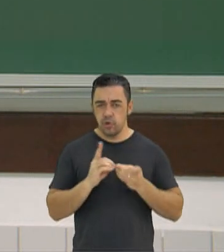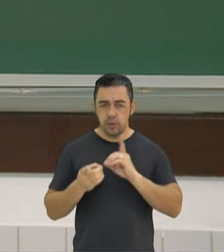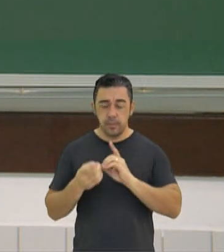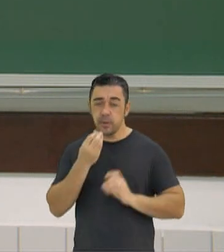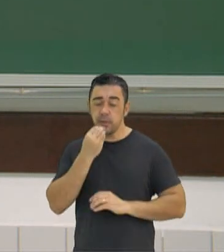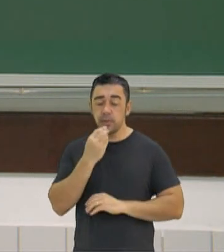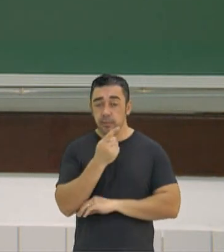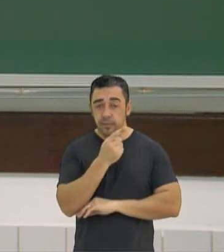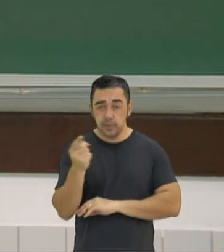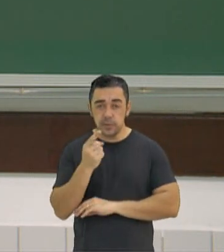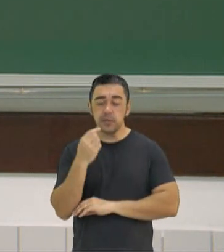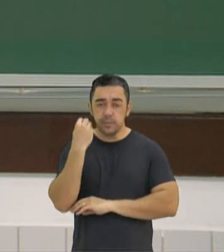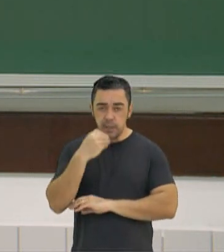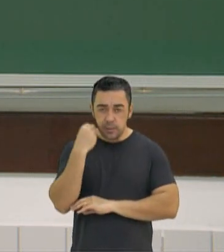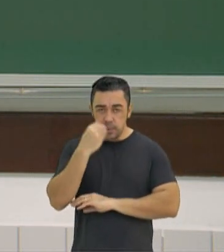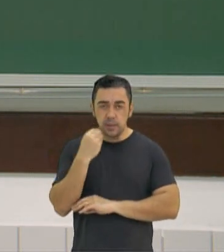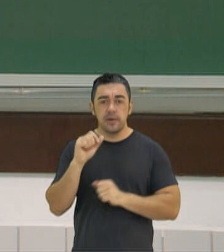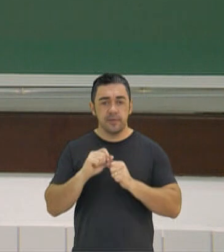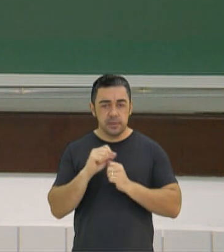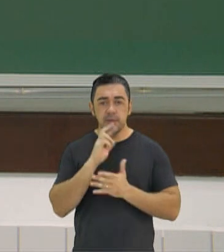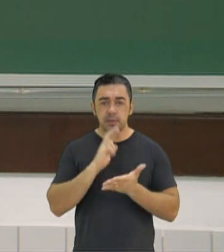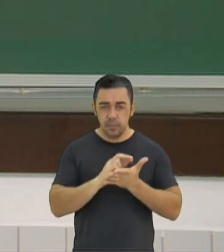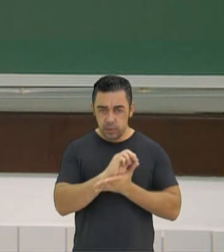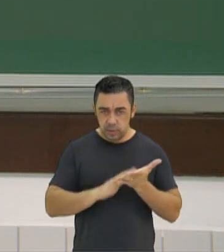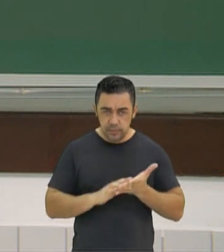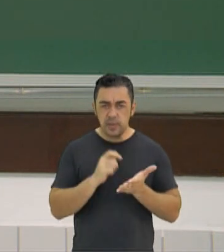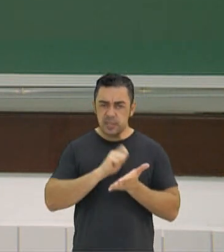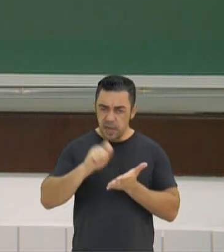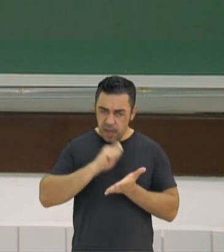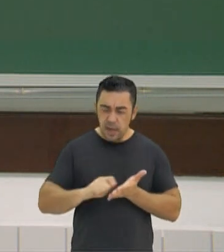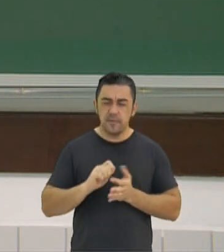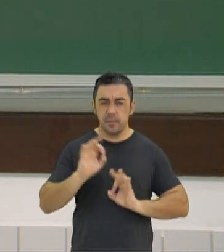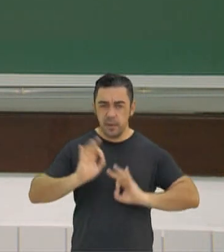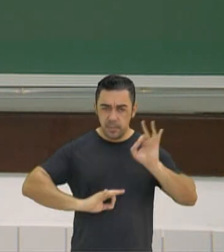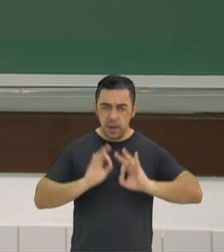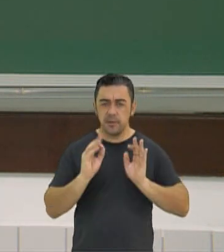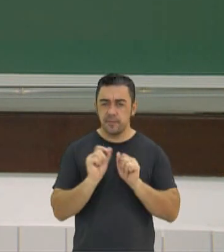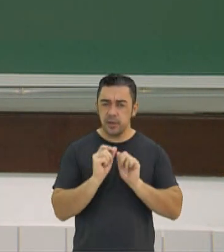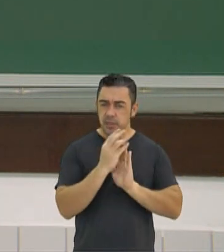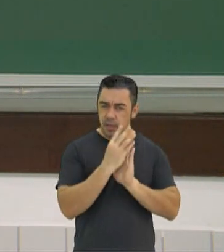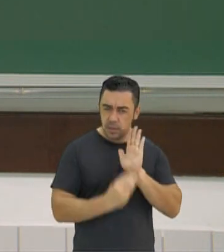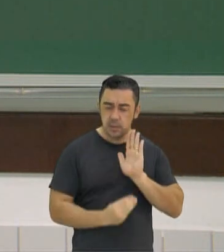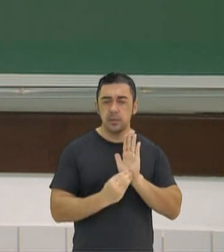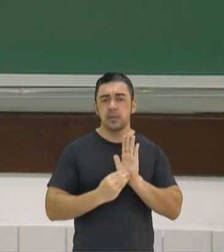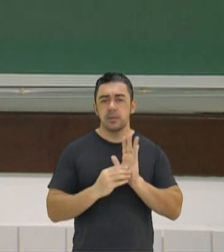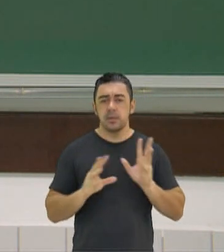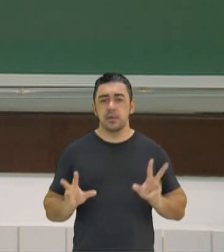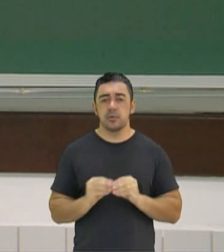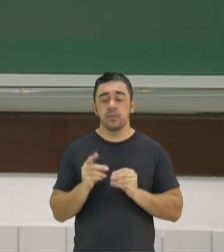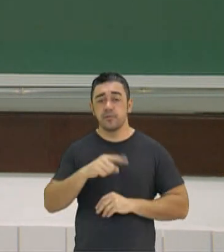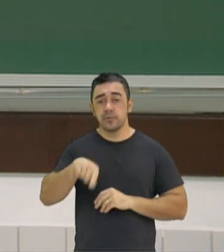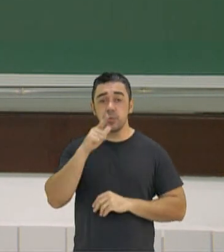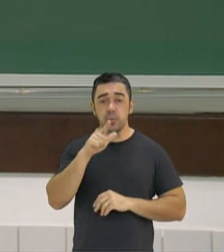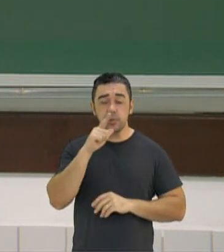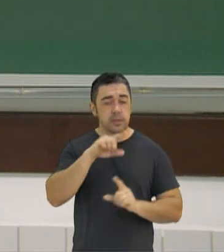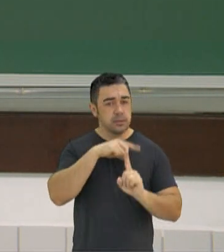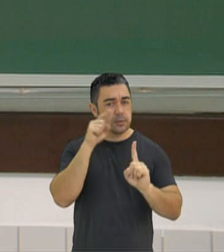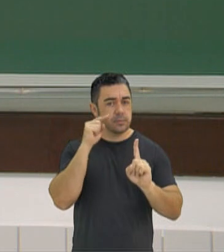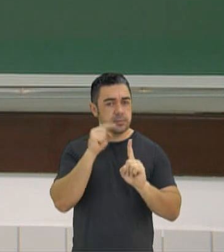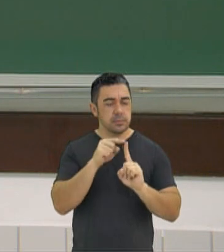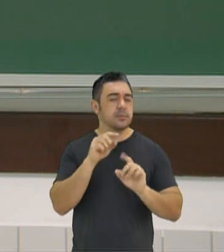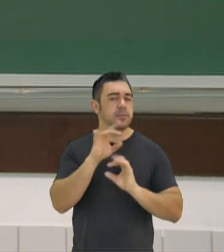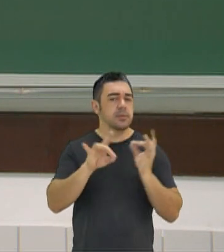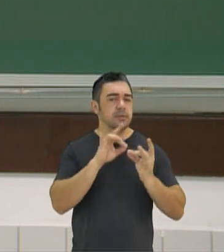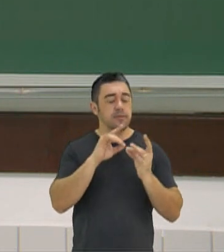vocês efetivamente façam as atividades, escrevam, elaborem resumos, que vocês conseguem de maneira bem específica ter uma